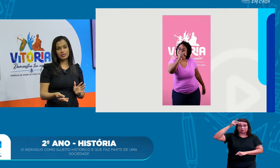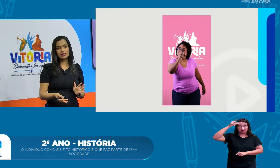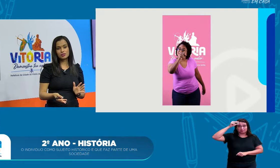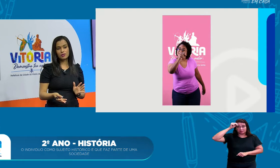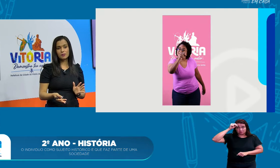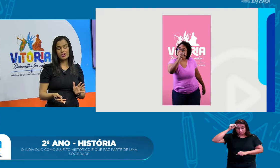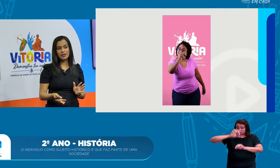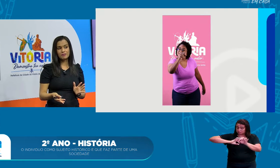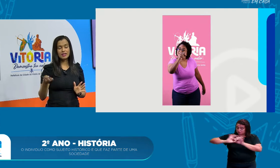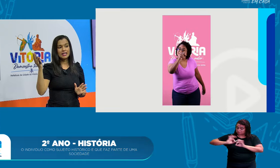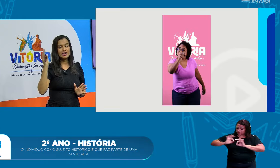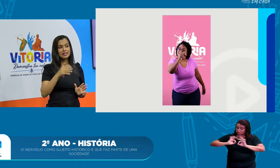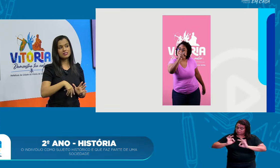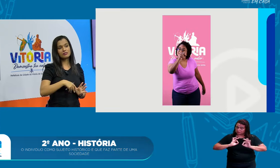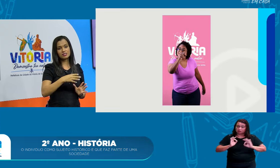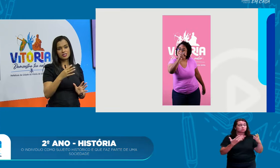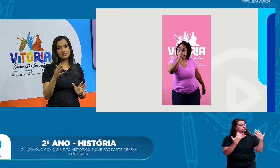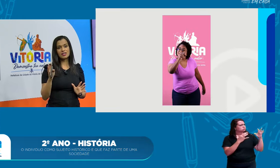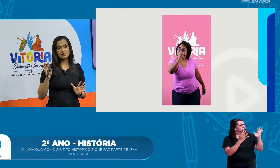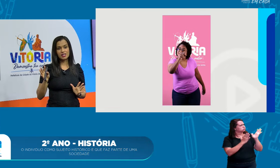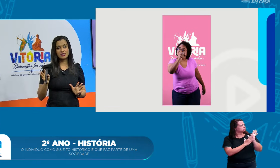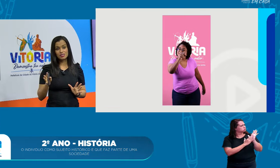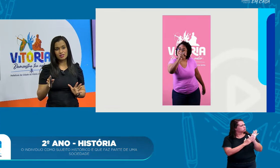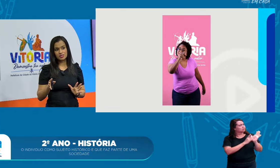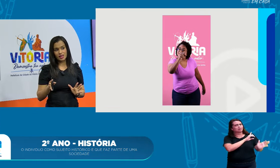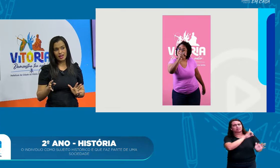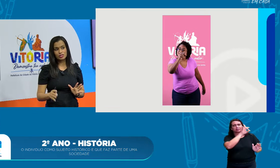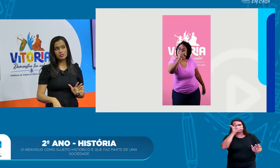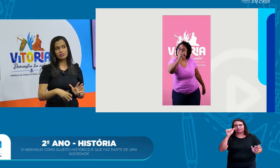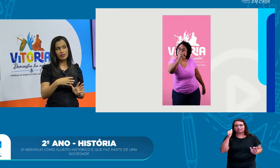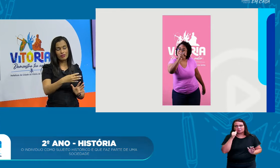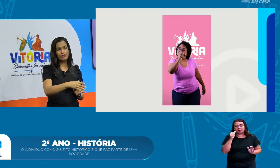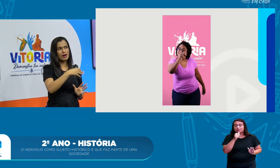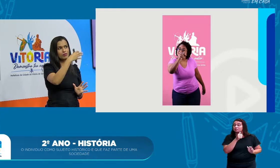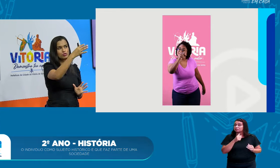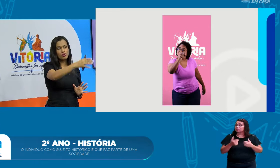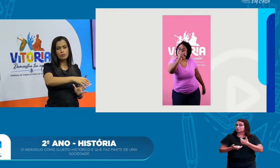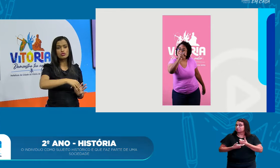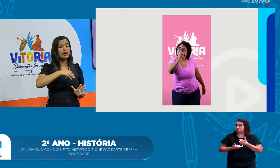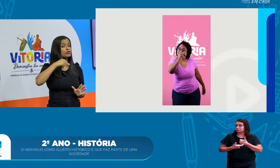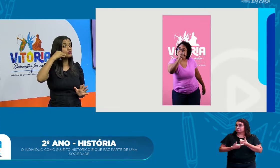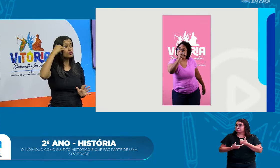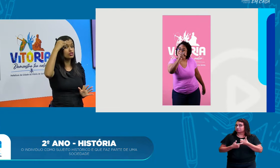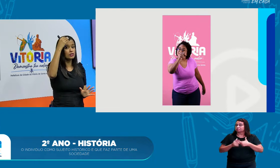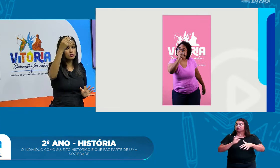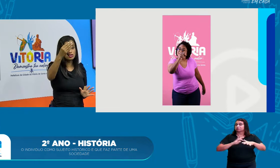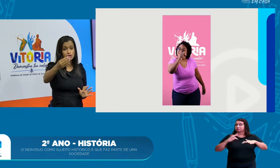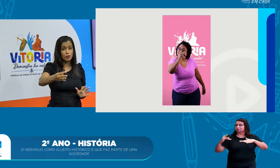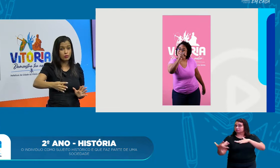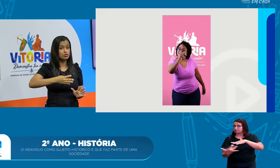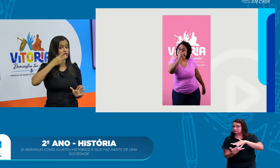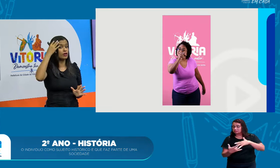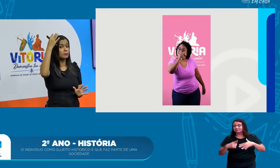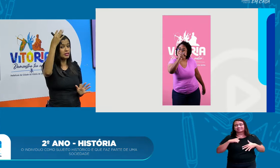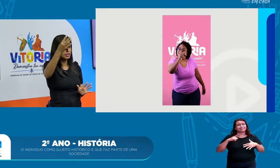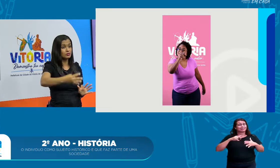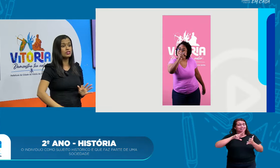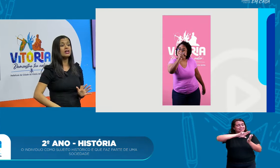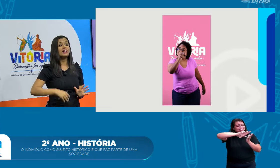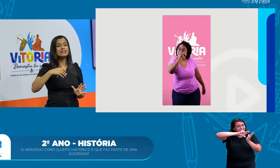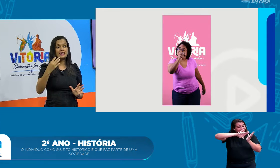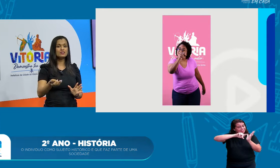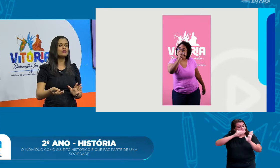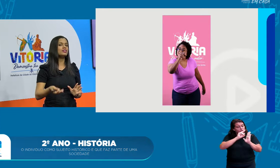Dia Internacional da Mulher. E que se você seguir as redes sociais, você vai ver vários nomes, vários sujeitos históricos